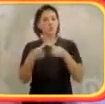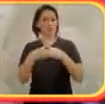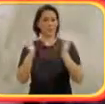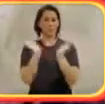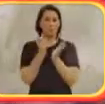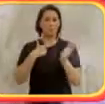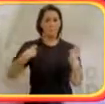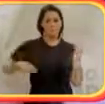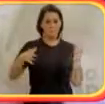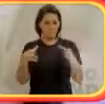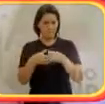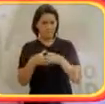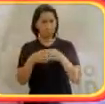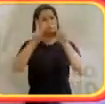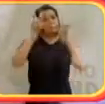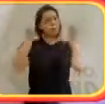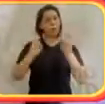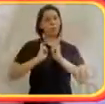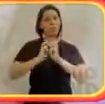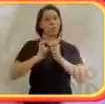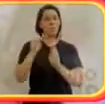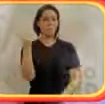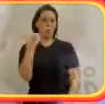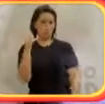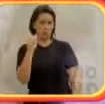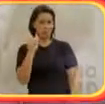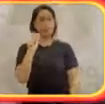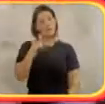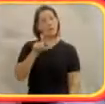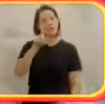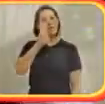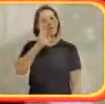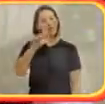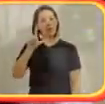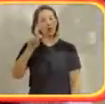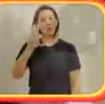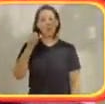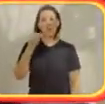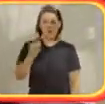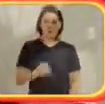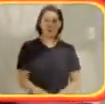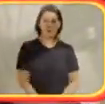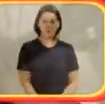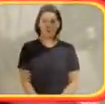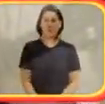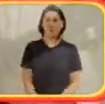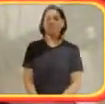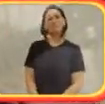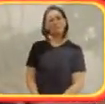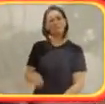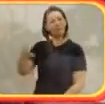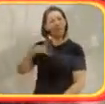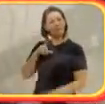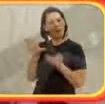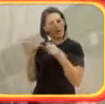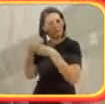aprendi com o meu tio Maurício, que toca tabaque. Fiquei observando a mãozinha dele